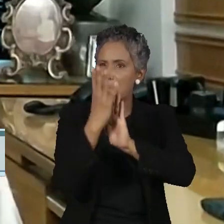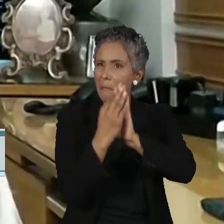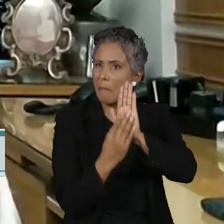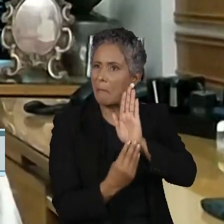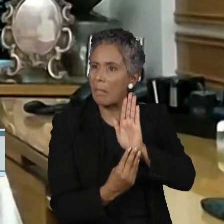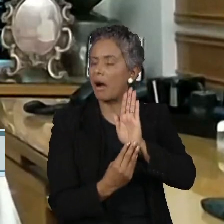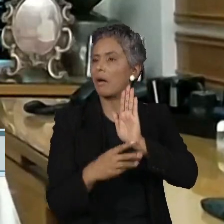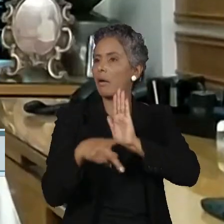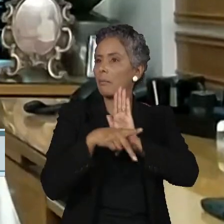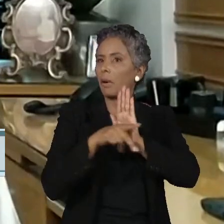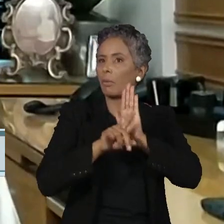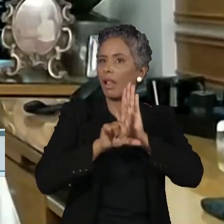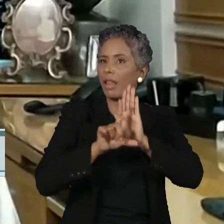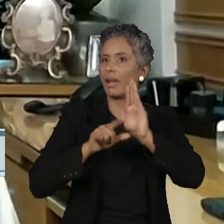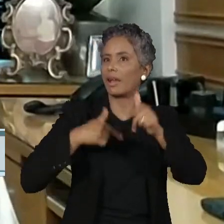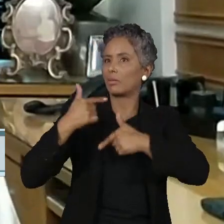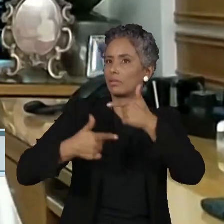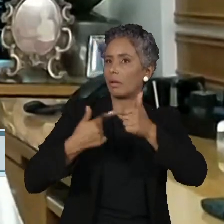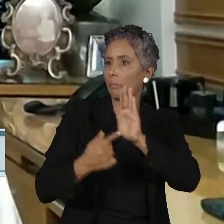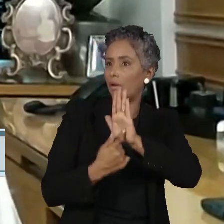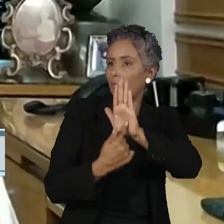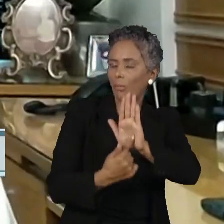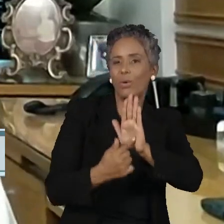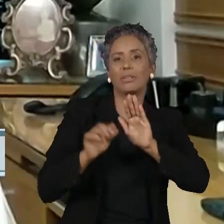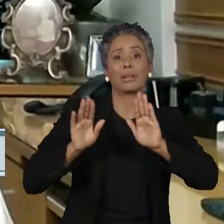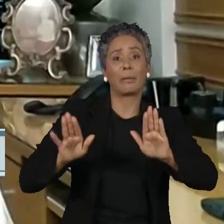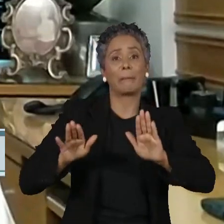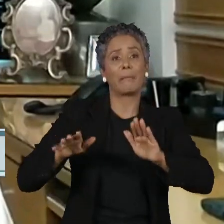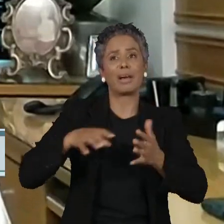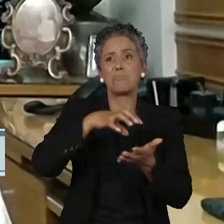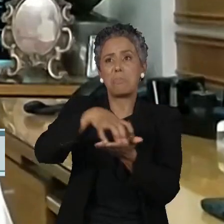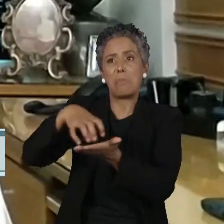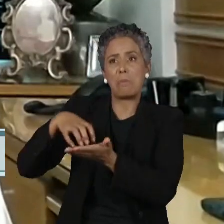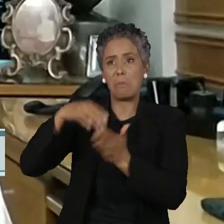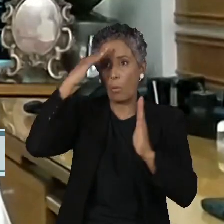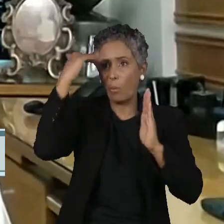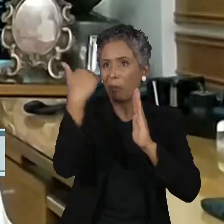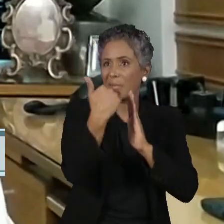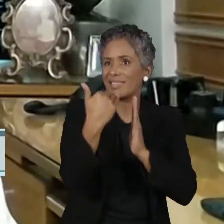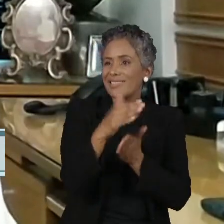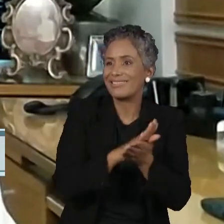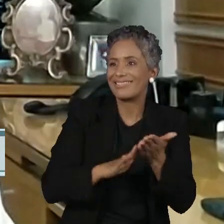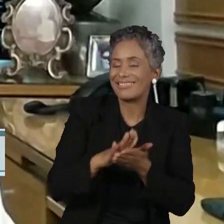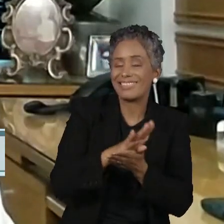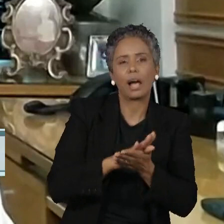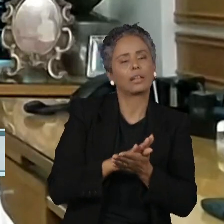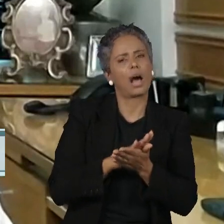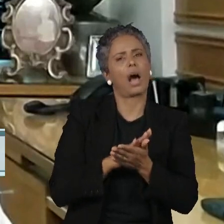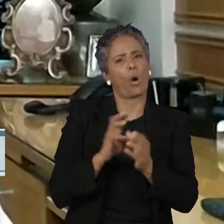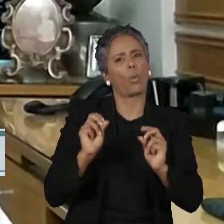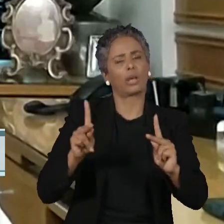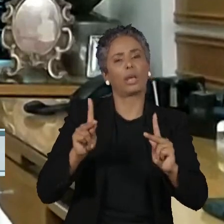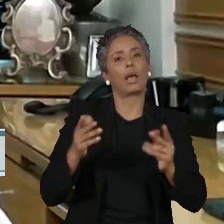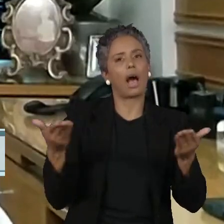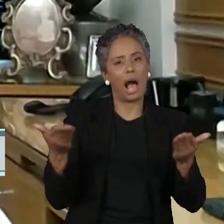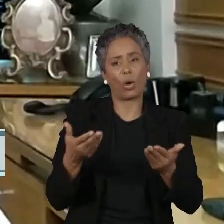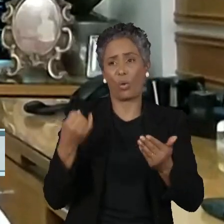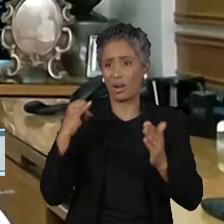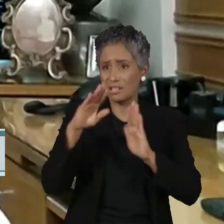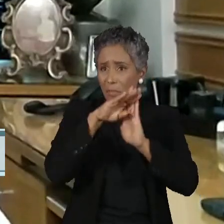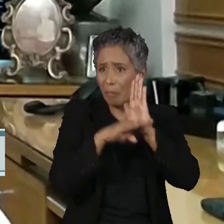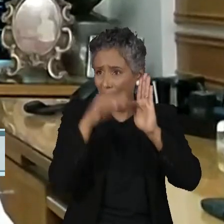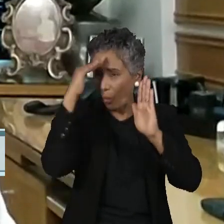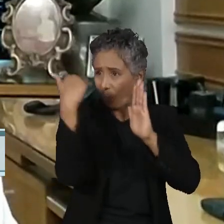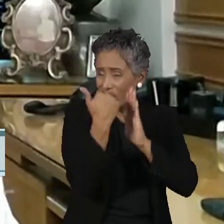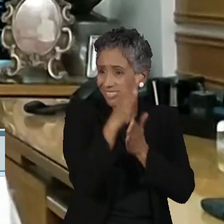atrás. Infelizmente, ainda não é cumprido. E agora, então, nós vamos ter aplicação de multas para as empresas que descumprem